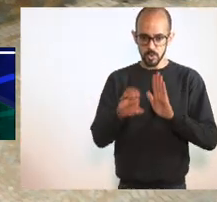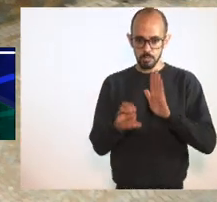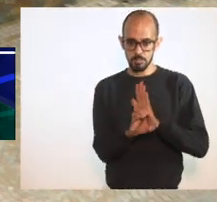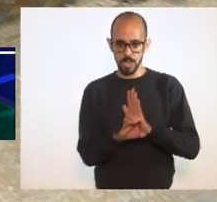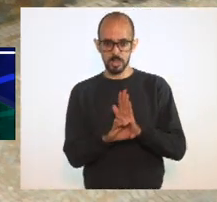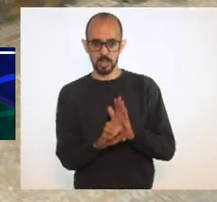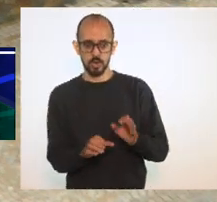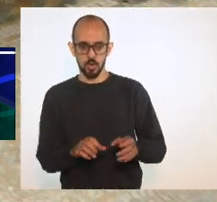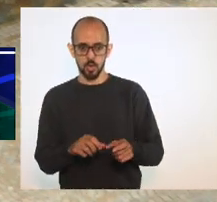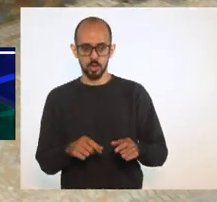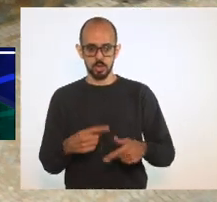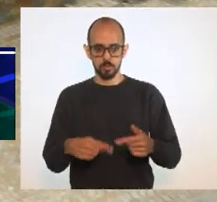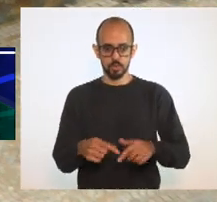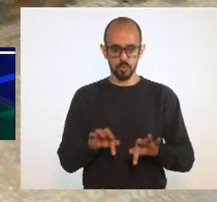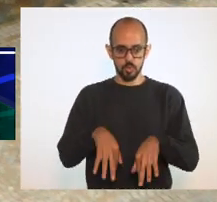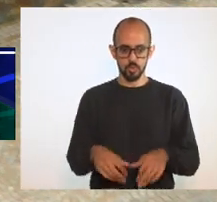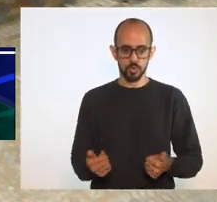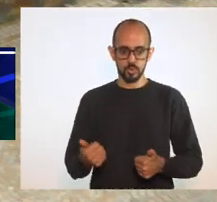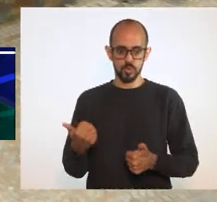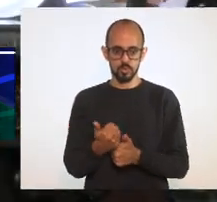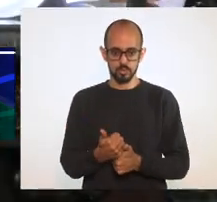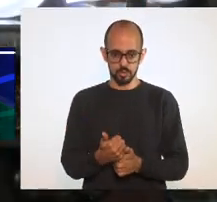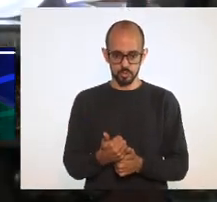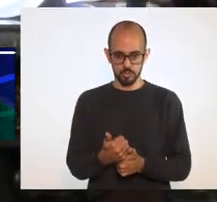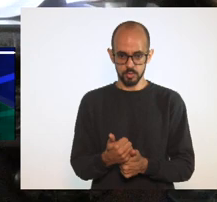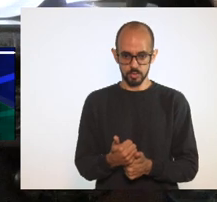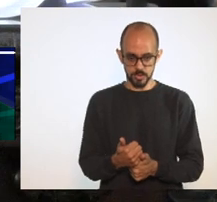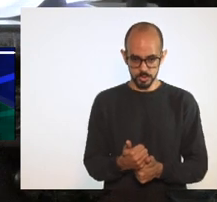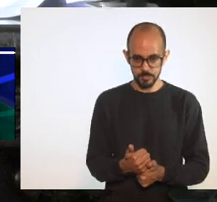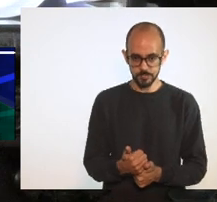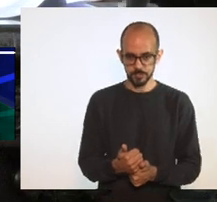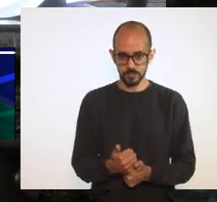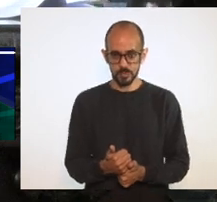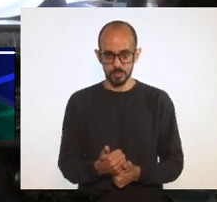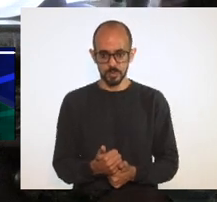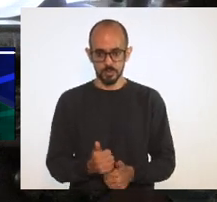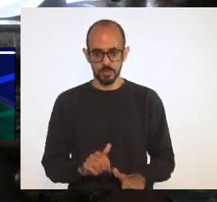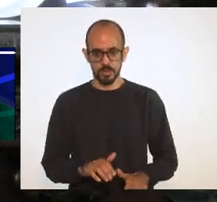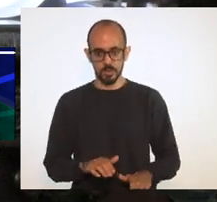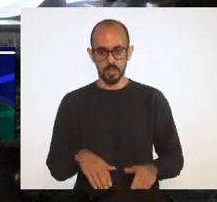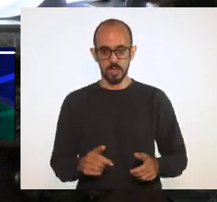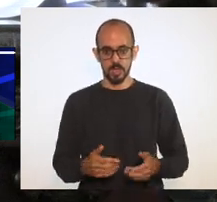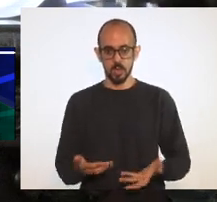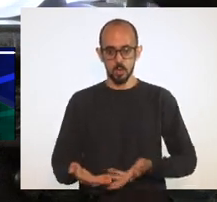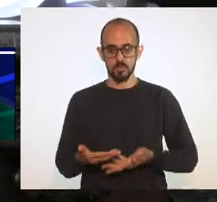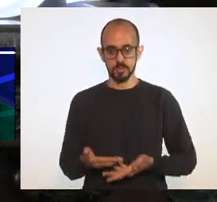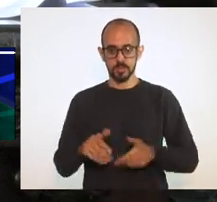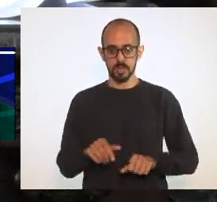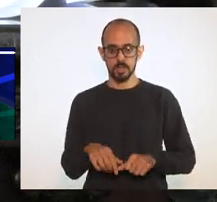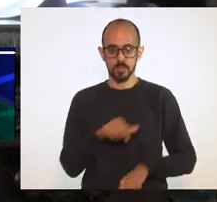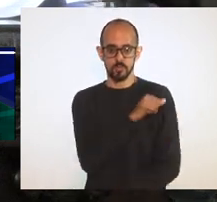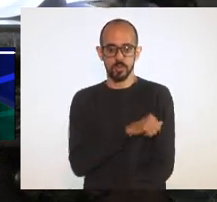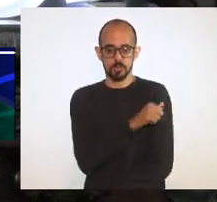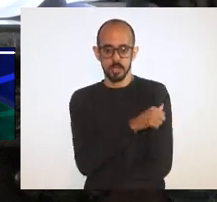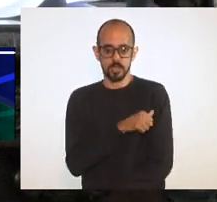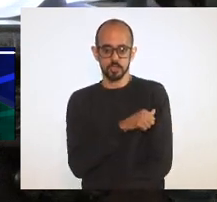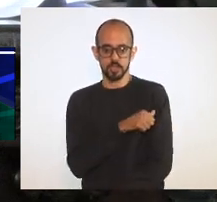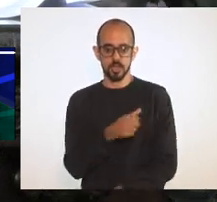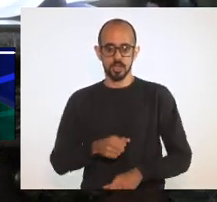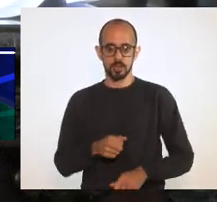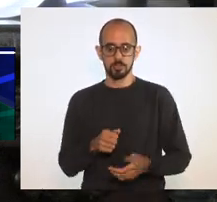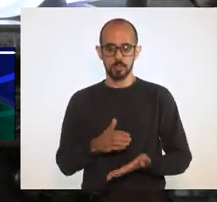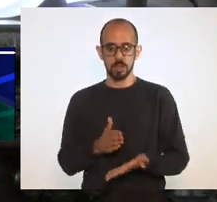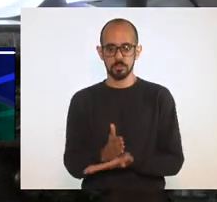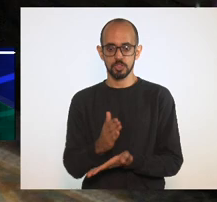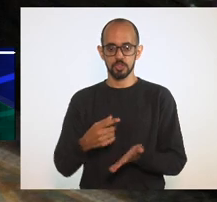final de redação, está em regime de urgência. A presidência defere, pedido de Vossa Excelência, e convida a deputada enfermeira Rejane para emitir o parecer ao PL